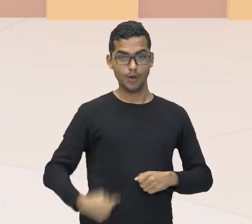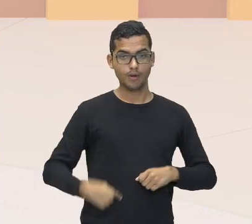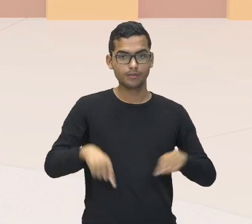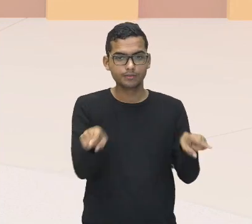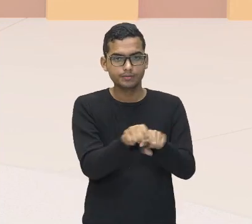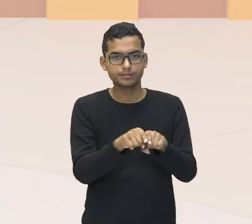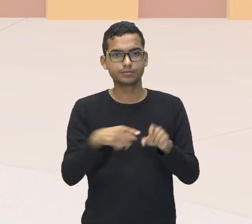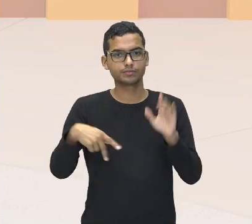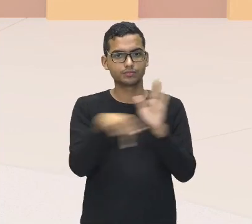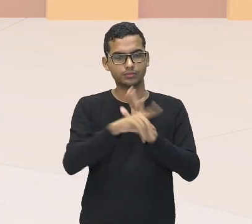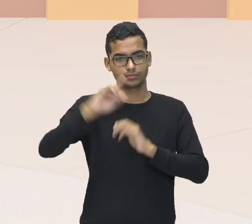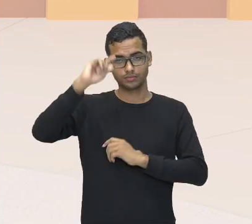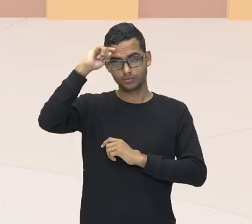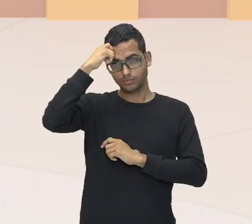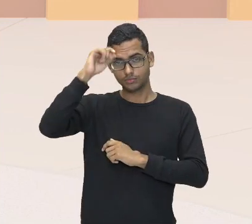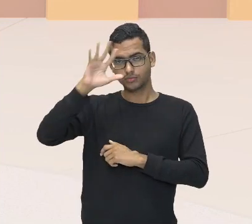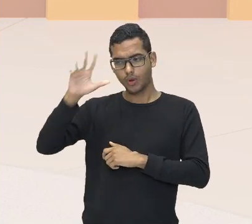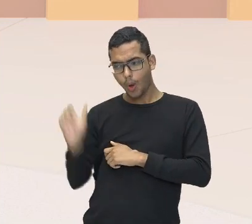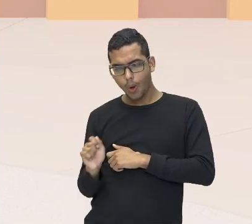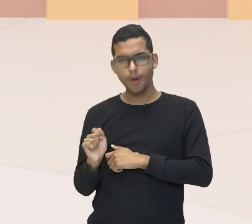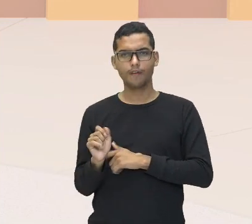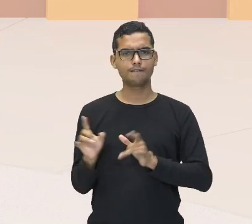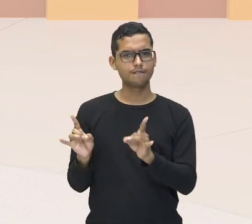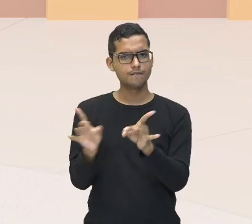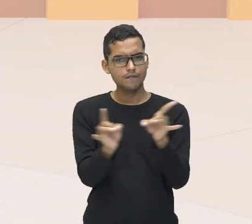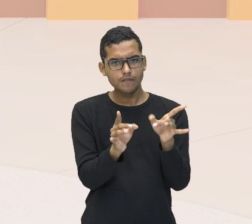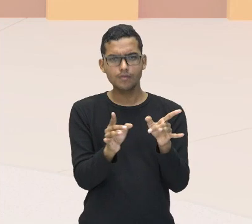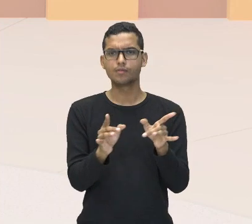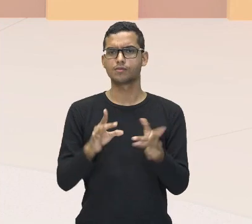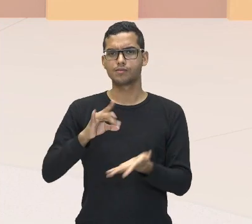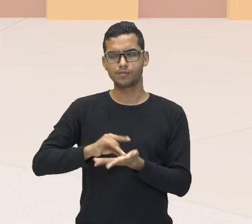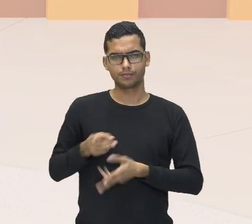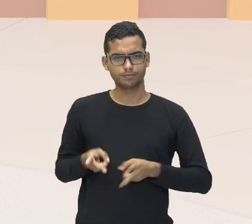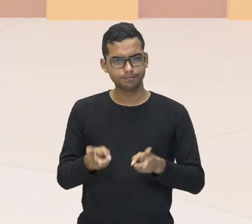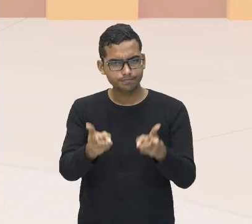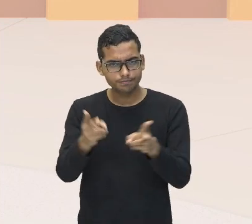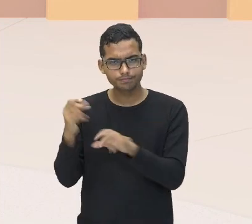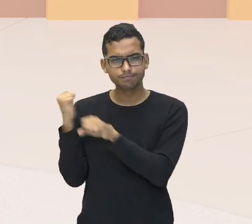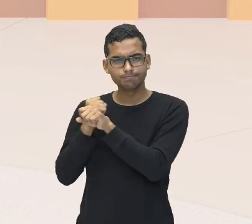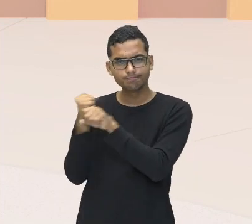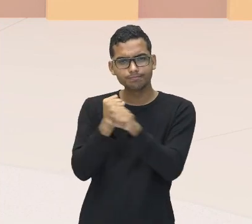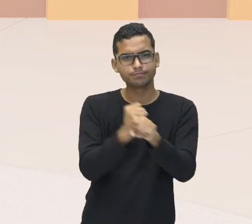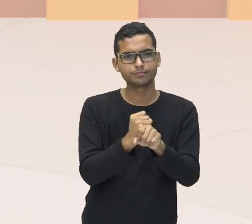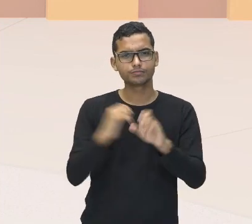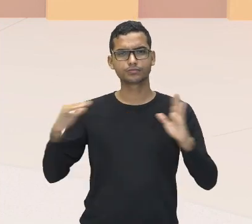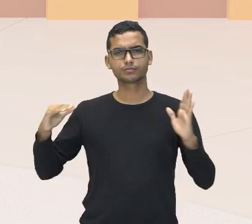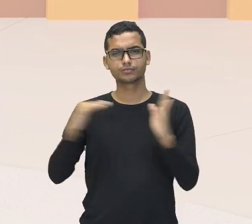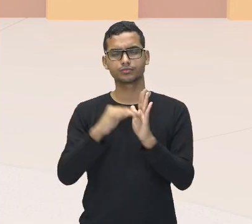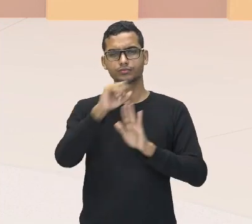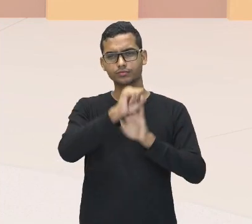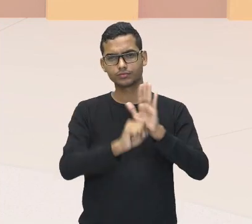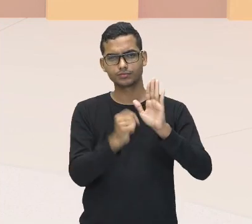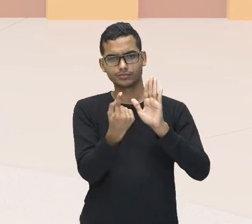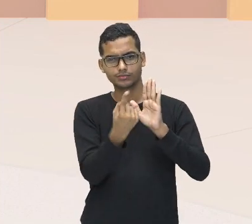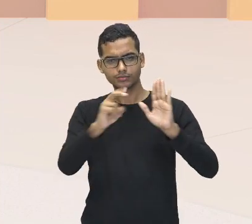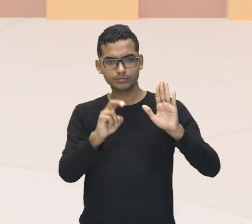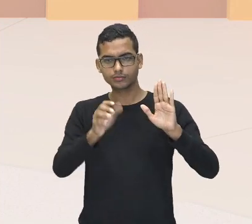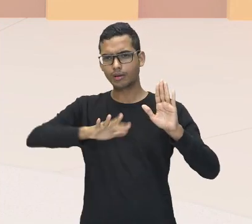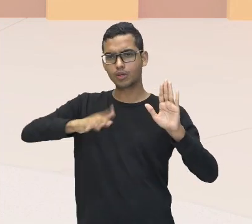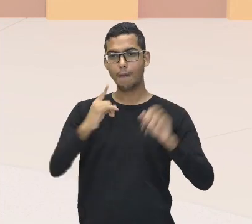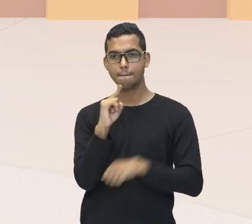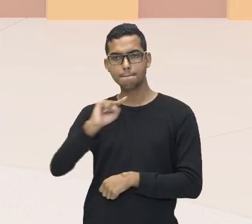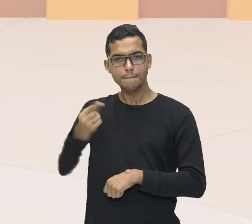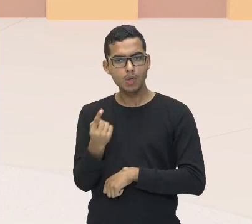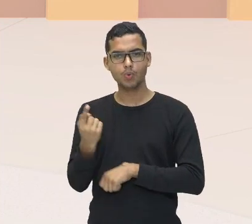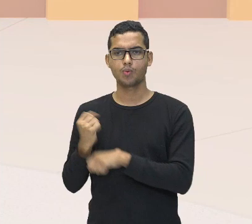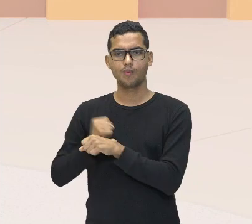costa da África, e isso funcionou assim com grande regularidade até mais ou menos o século XV. São mais de 1000 anos de